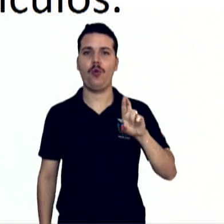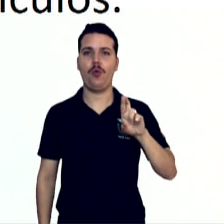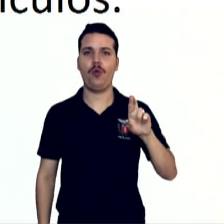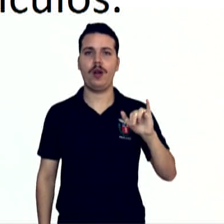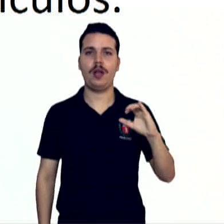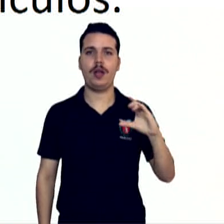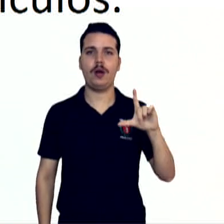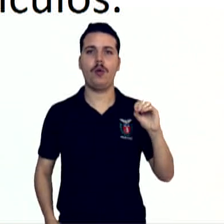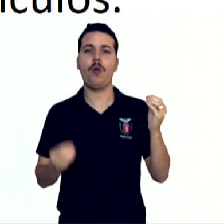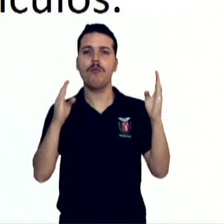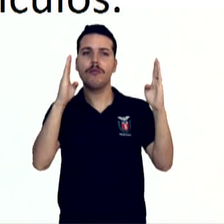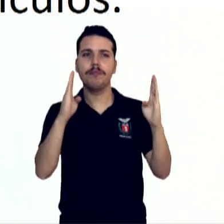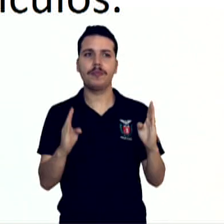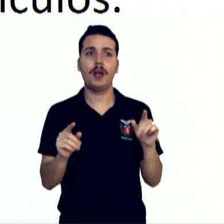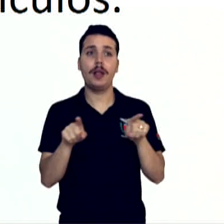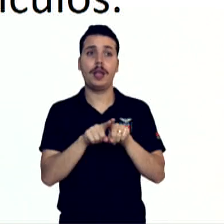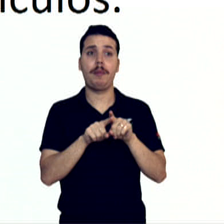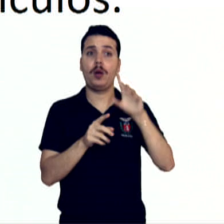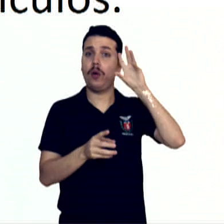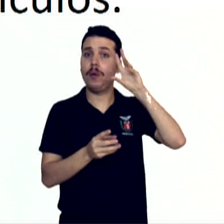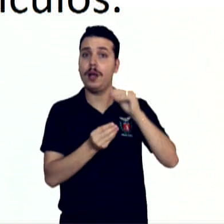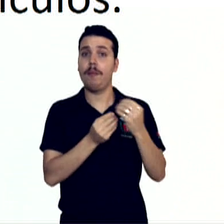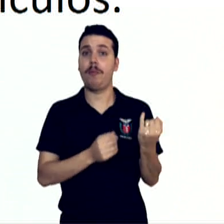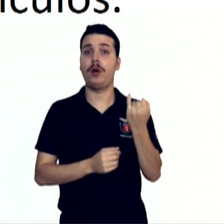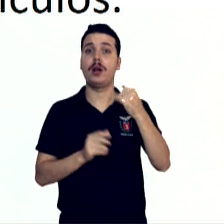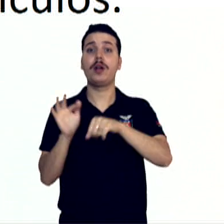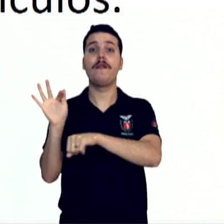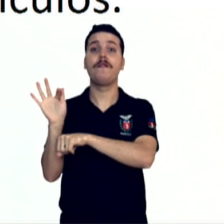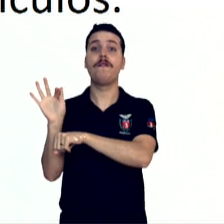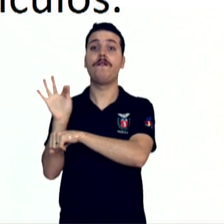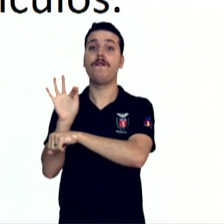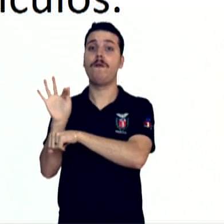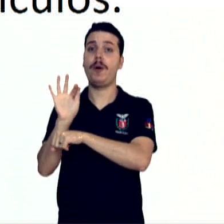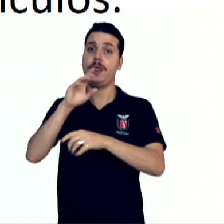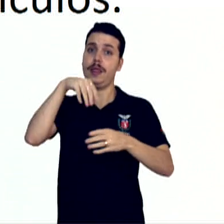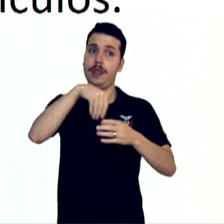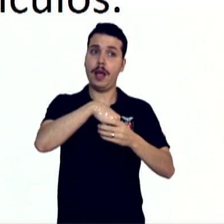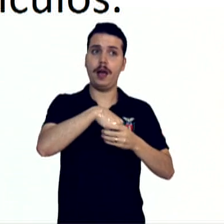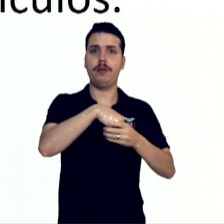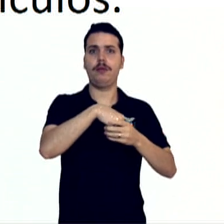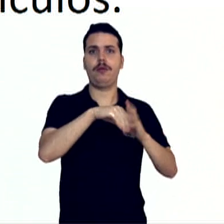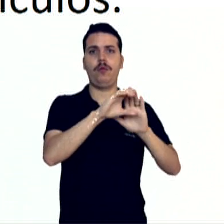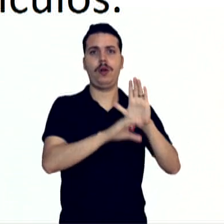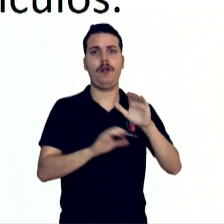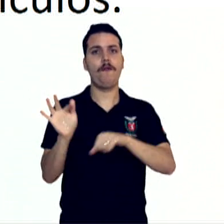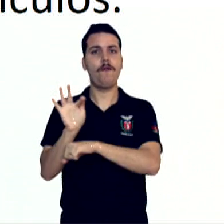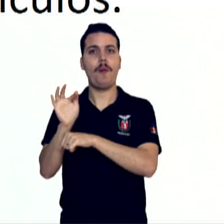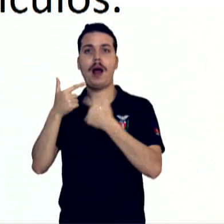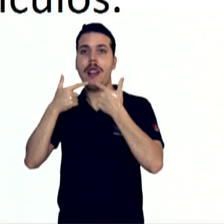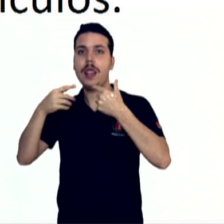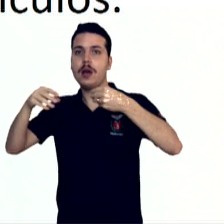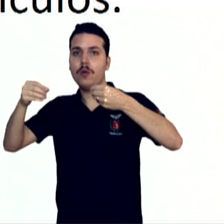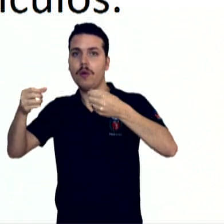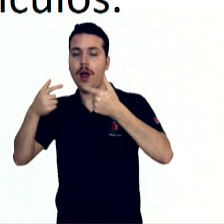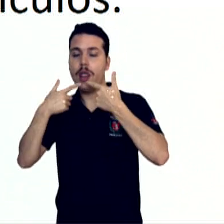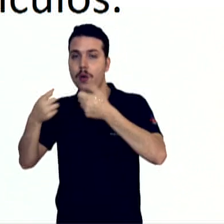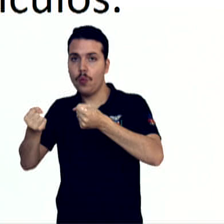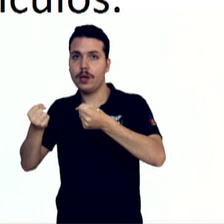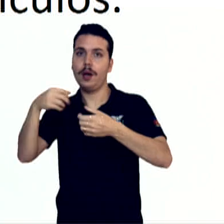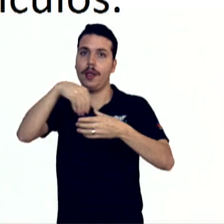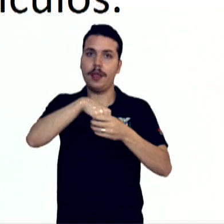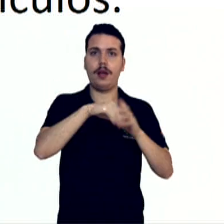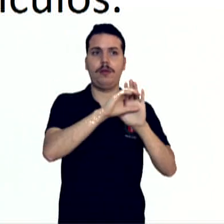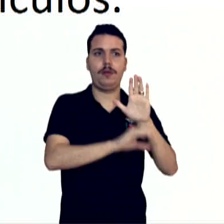formalidade linguística no currículo e estudar o período composto por coordenação na apresentação